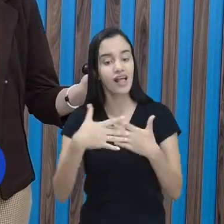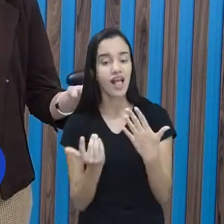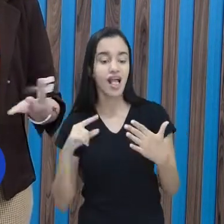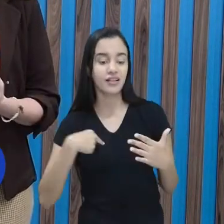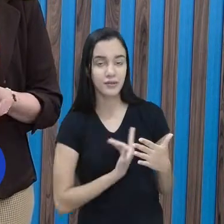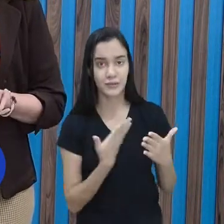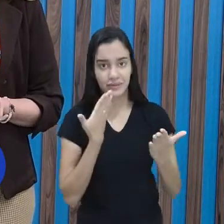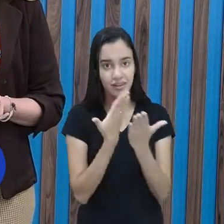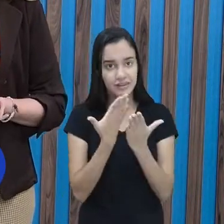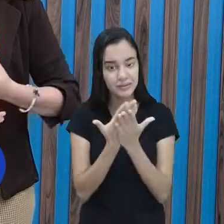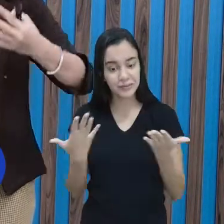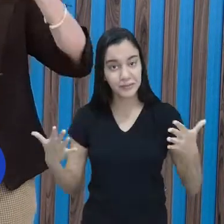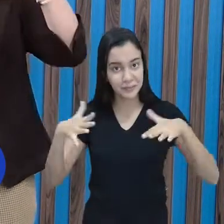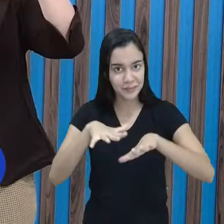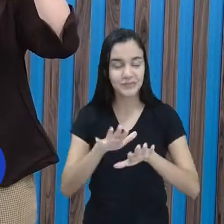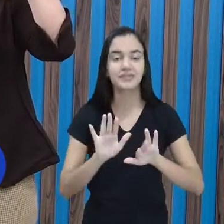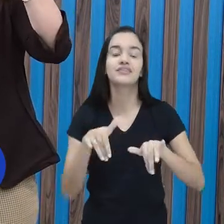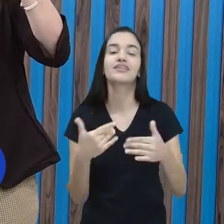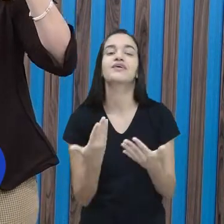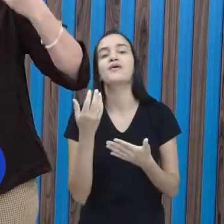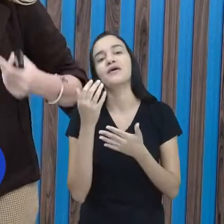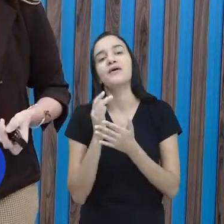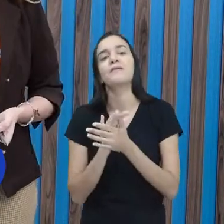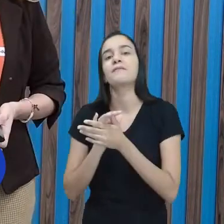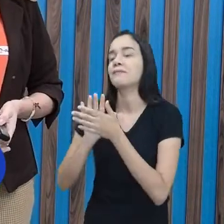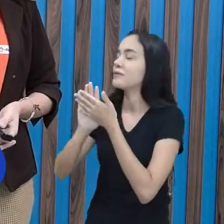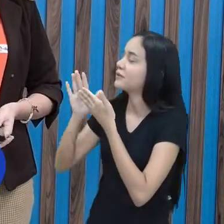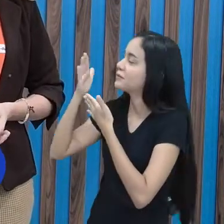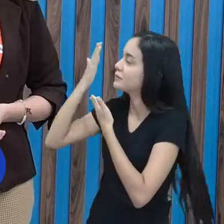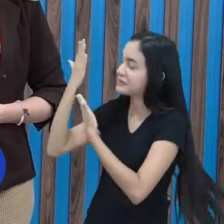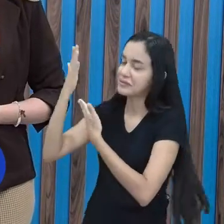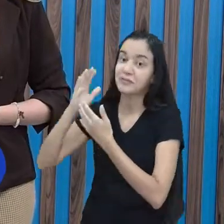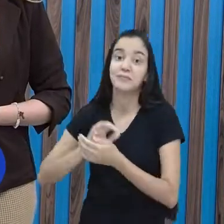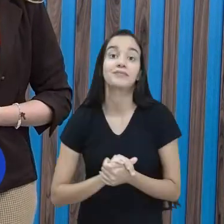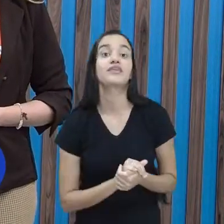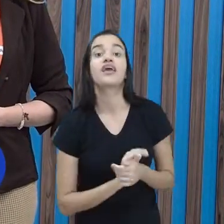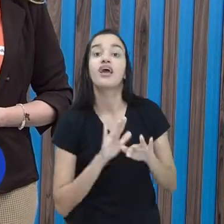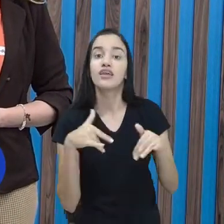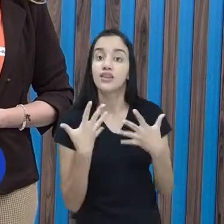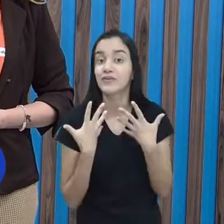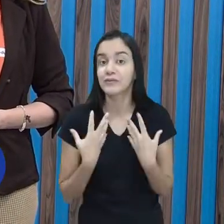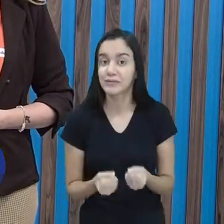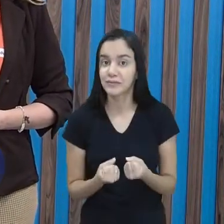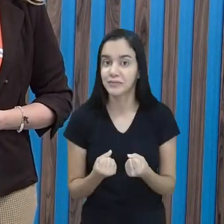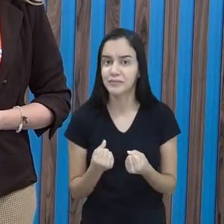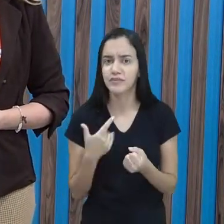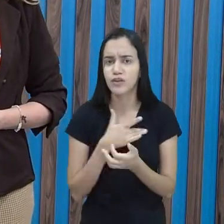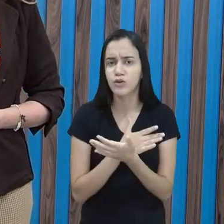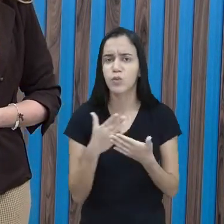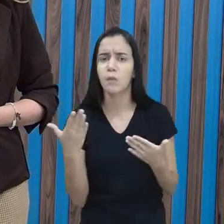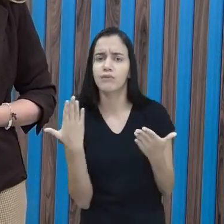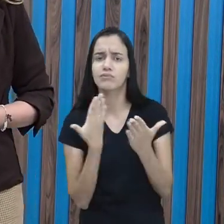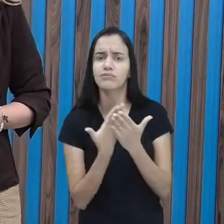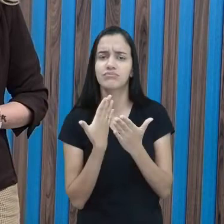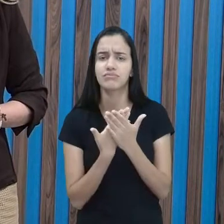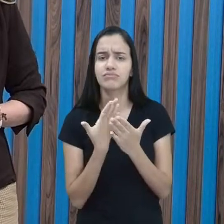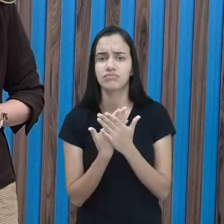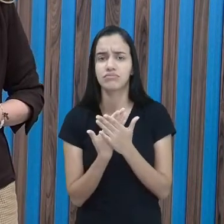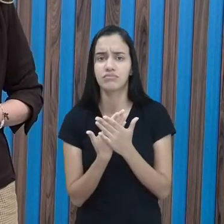aula mais inclusiva. Bem-vinda, Midian. Vamos lá, vamos ao início da aula.